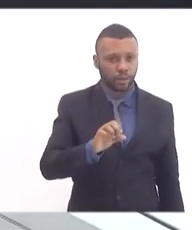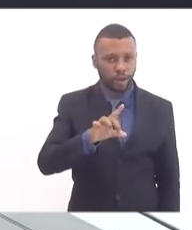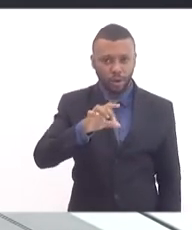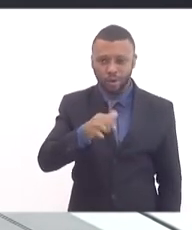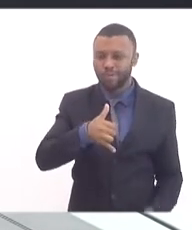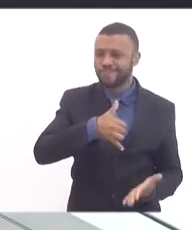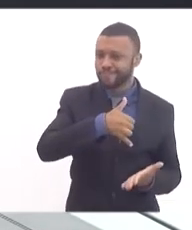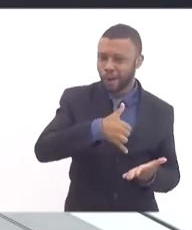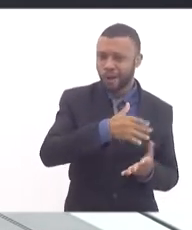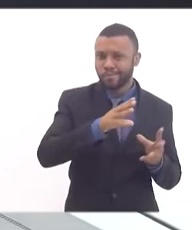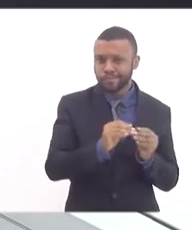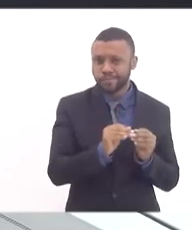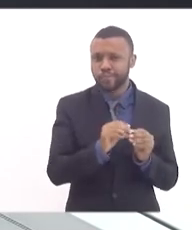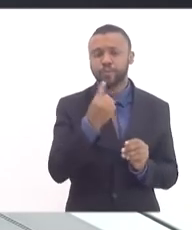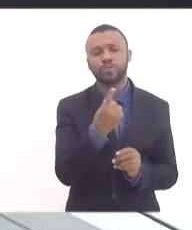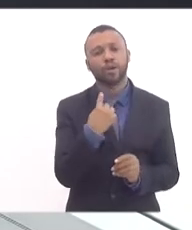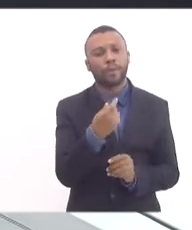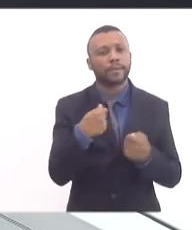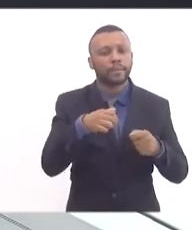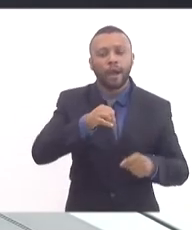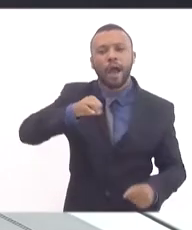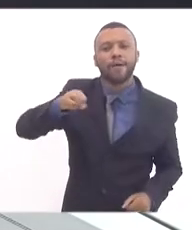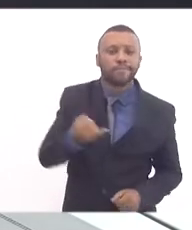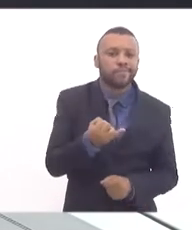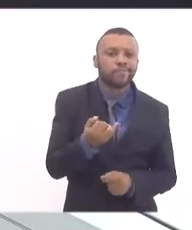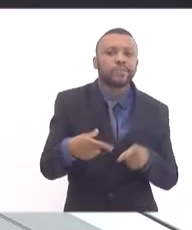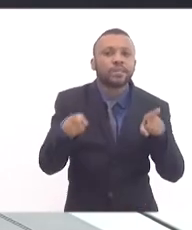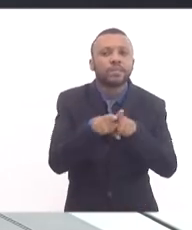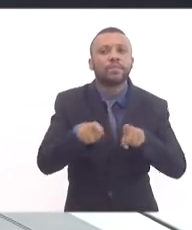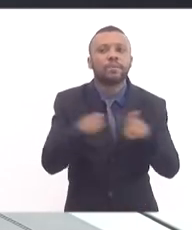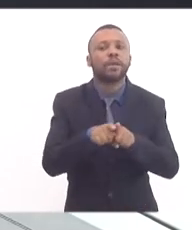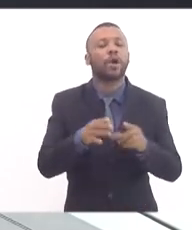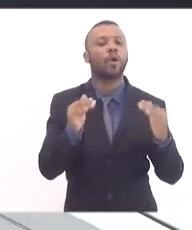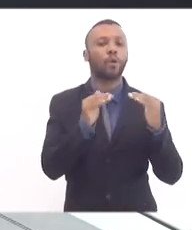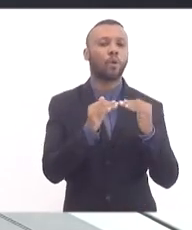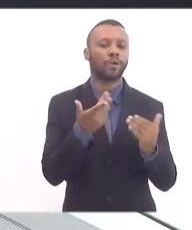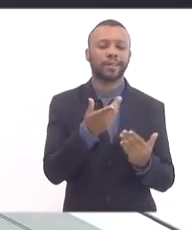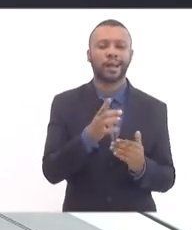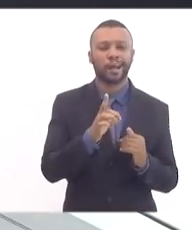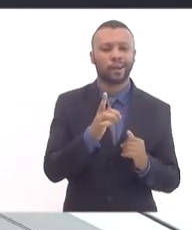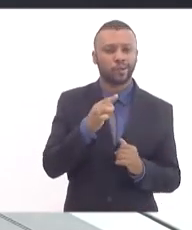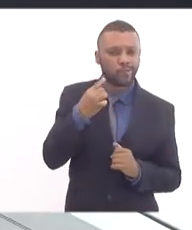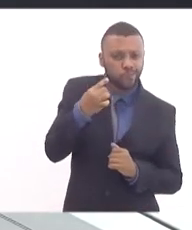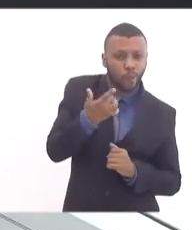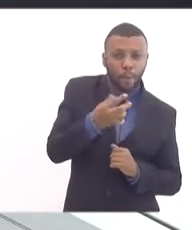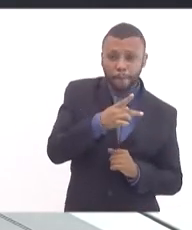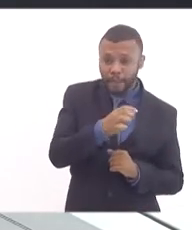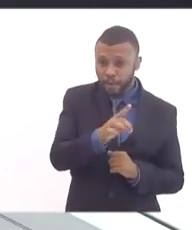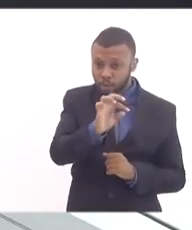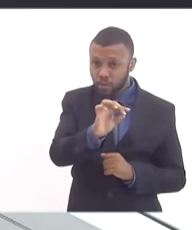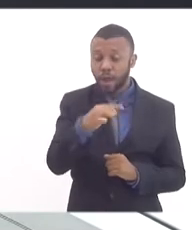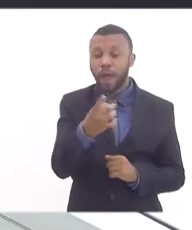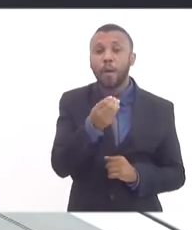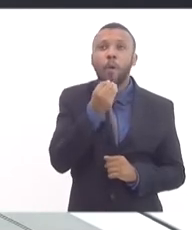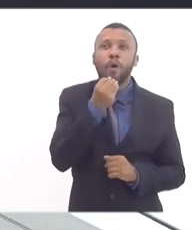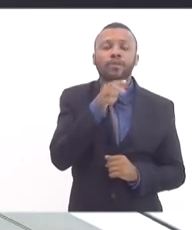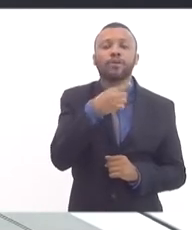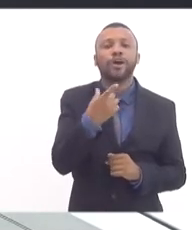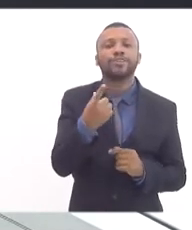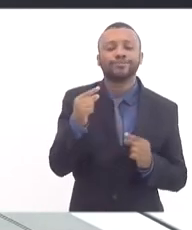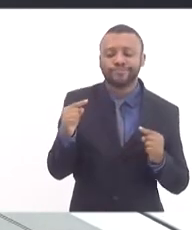sim aproveitar Nossa vocação e também concordar com Doutor Pedro quando ele fala que é uma oportunidade da gente harmonizar nossa legislação